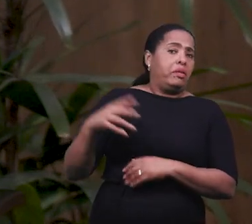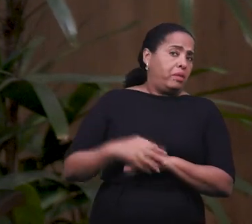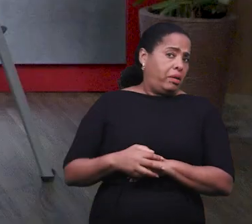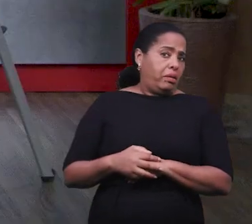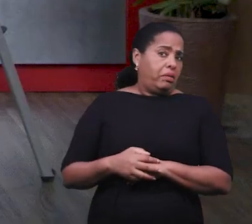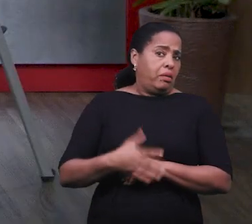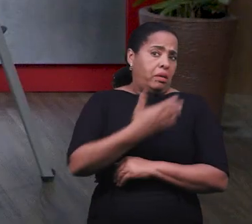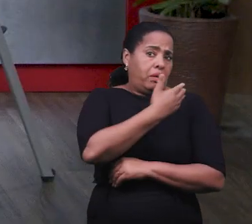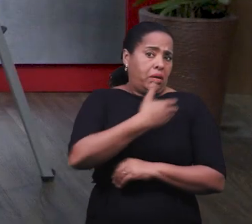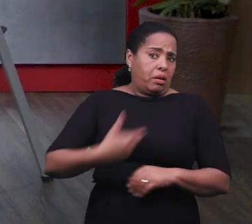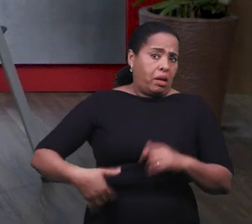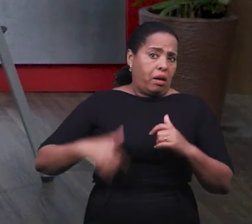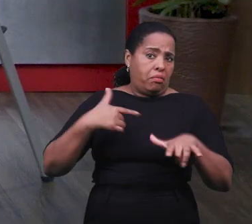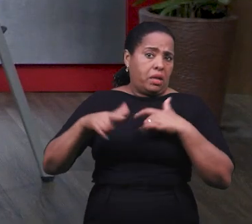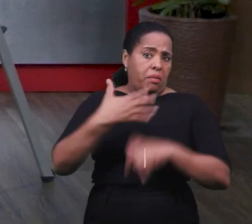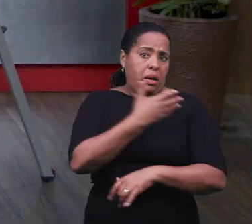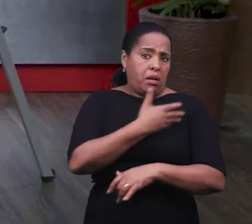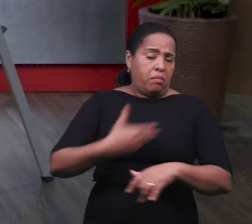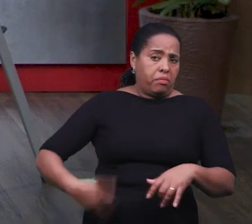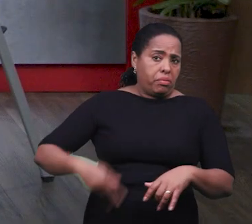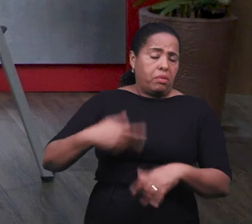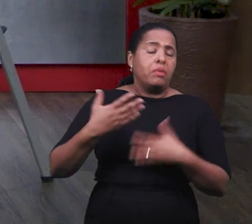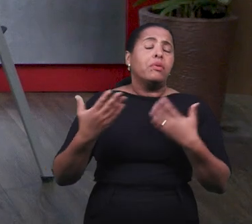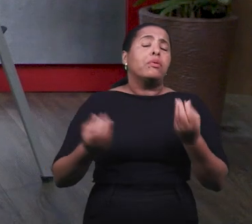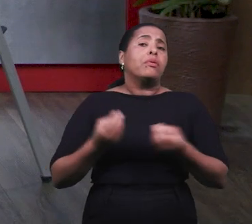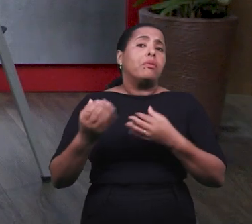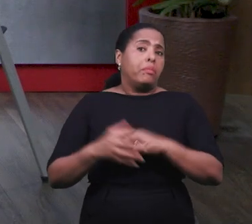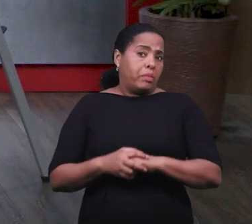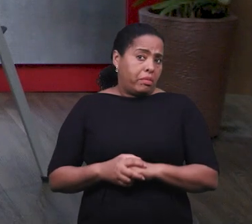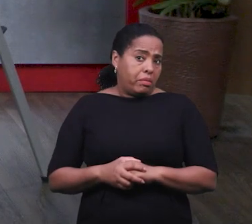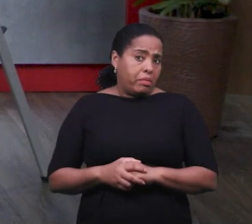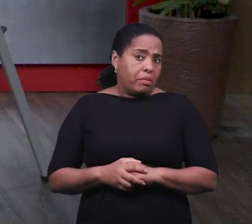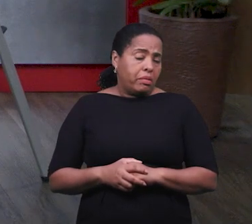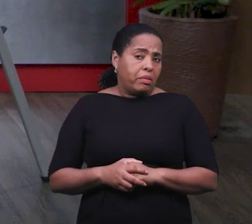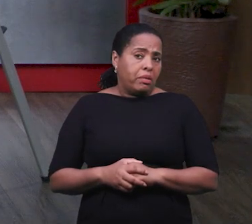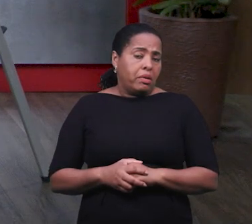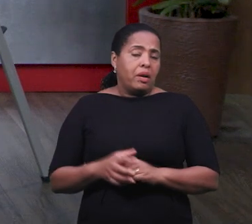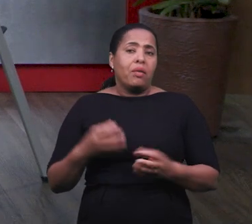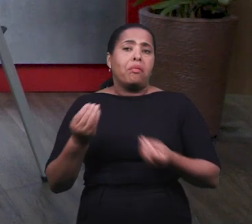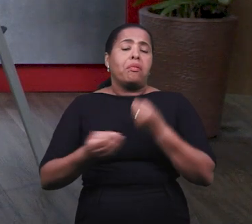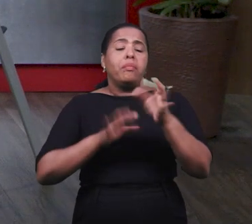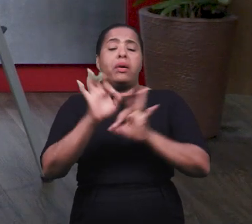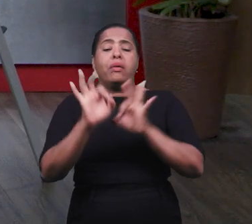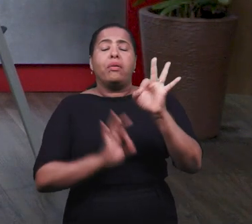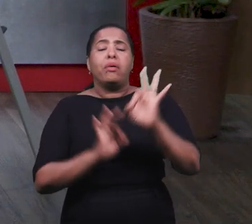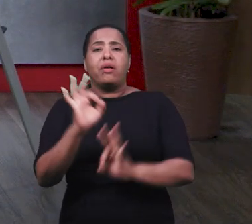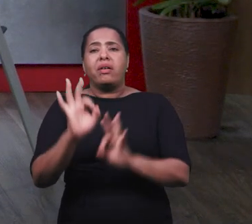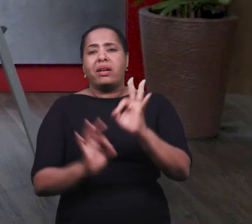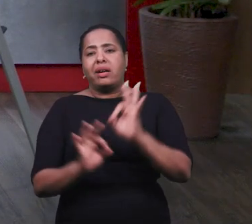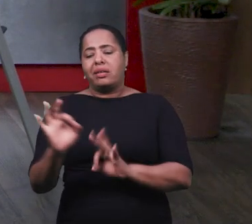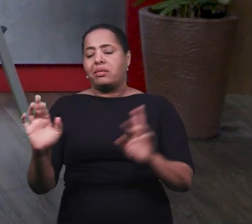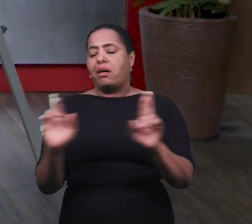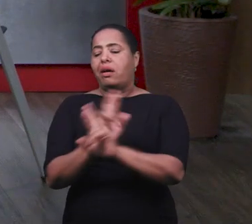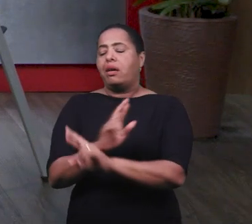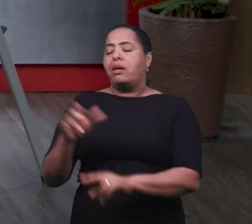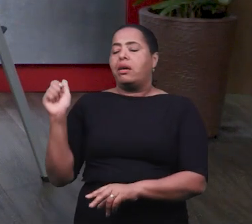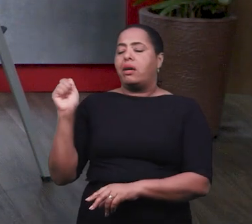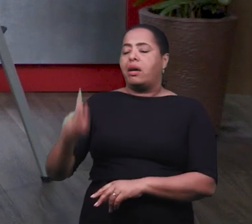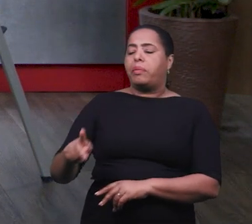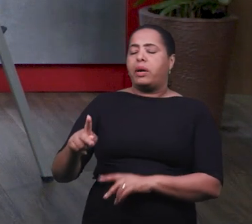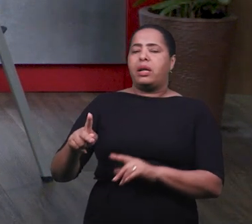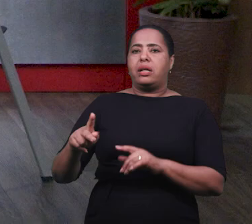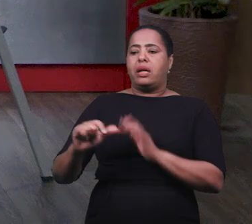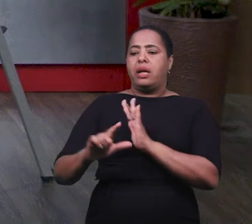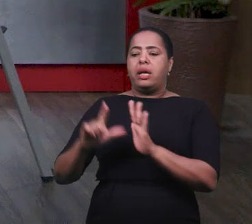funcionário público, né, que está para se aposentar? Como que é essa organização em questões de aposentadoria? O que ele